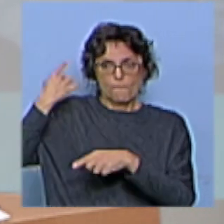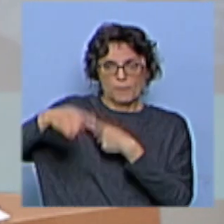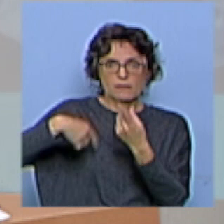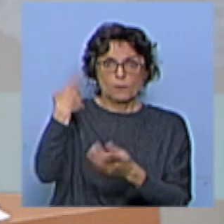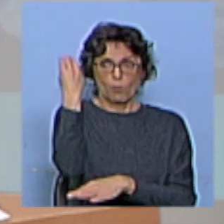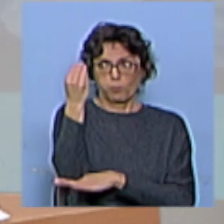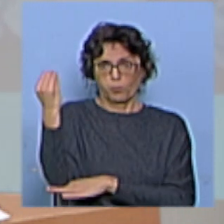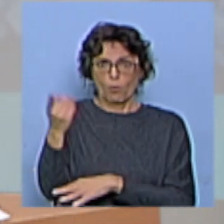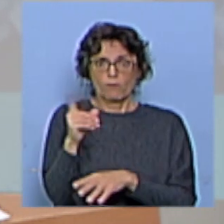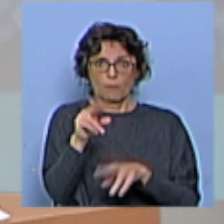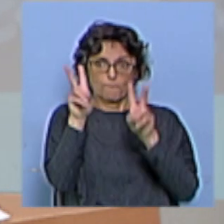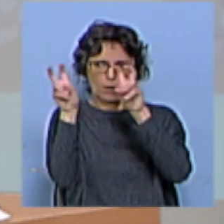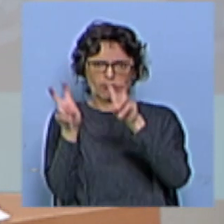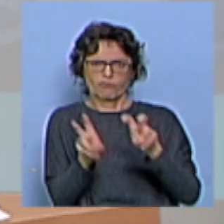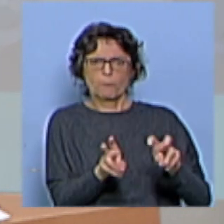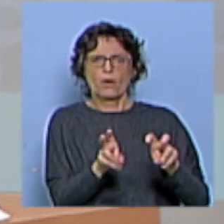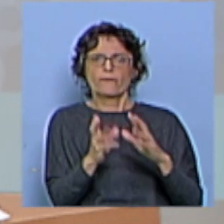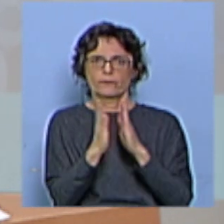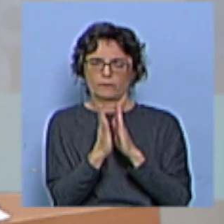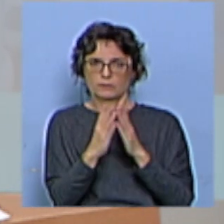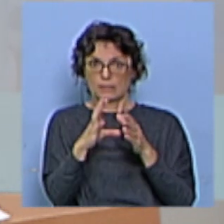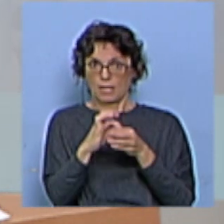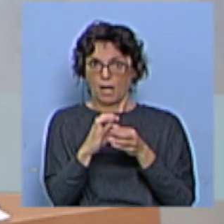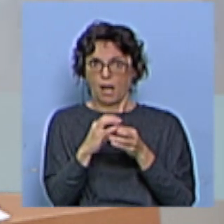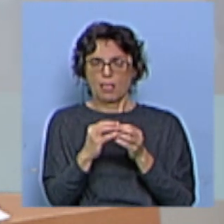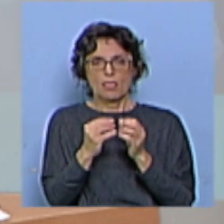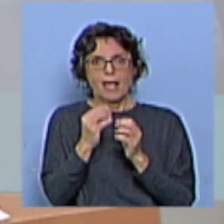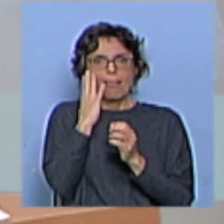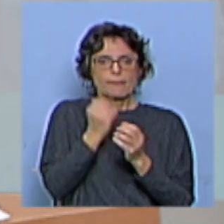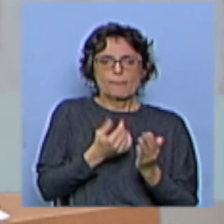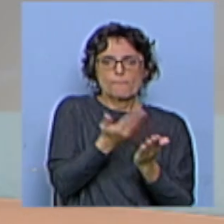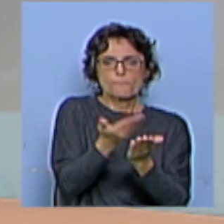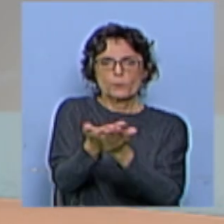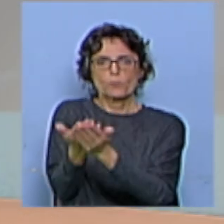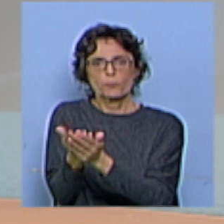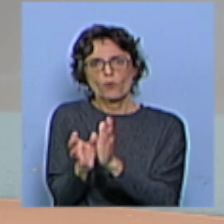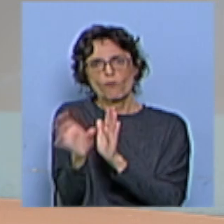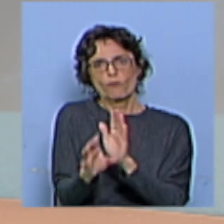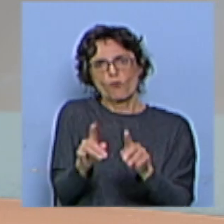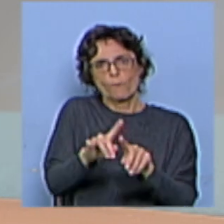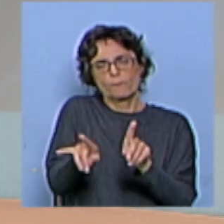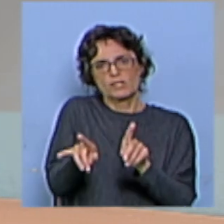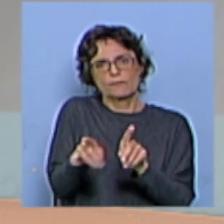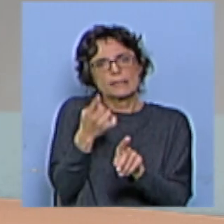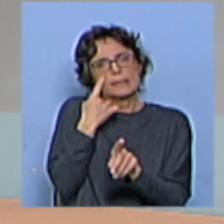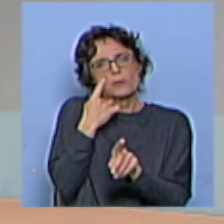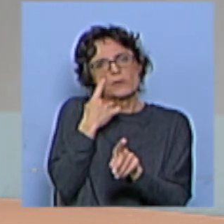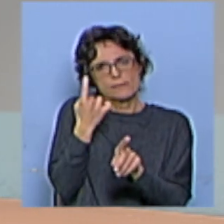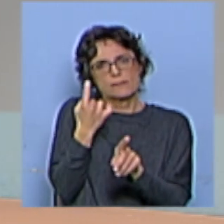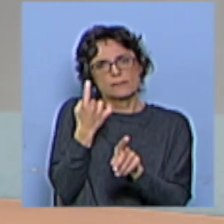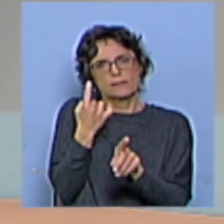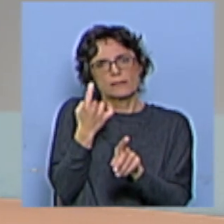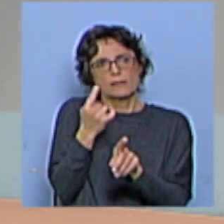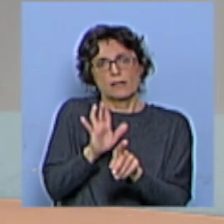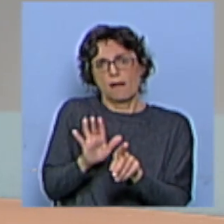religiosas, esse tipo de propostas. E é um património que está cada vez mais, digamos, cuidado, em bom